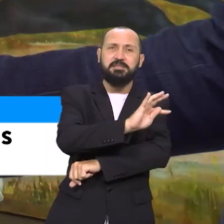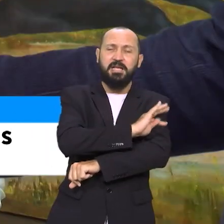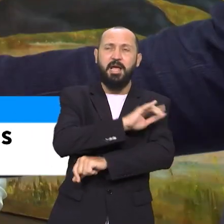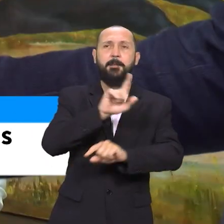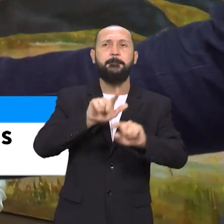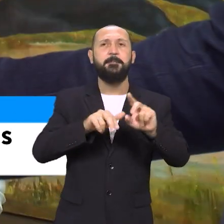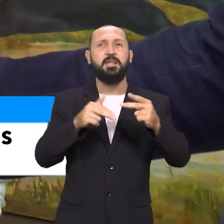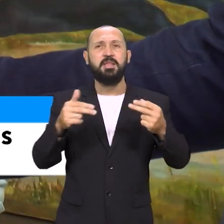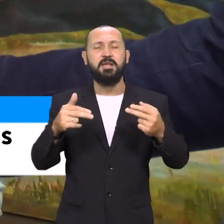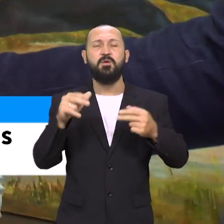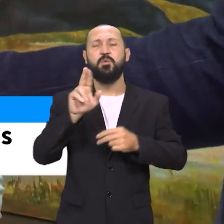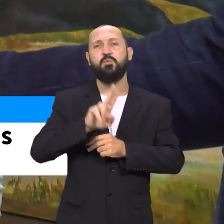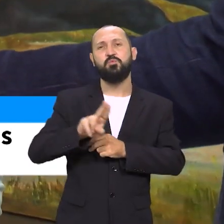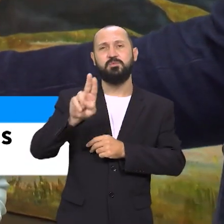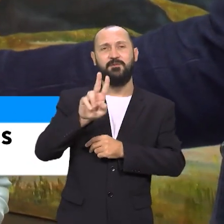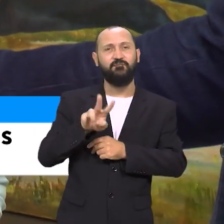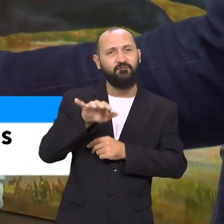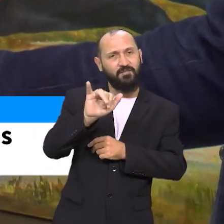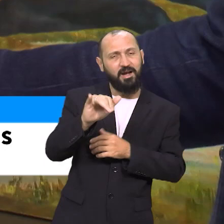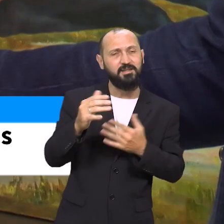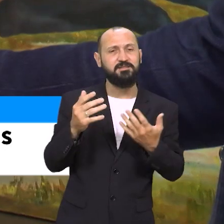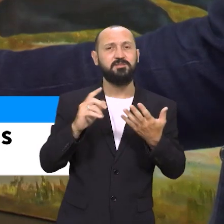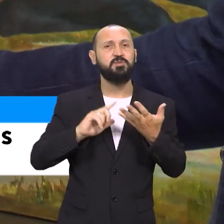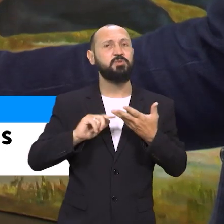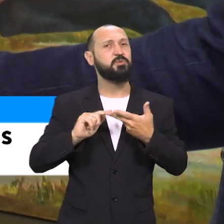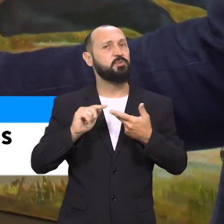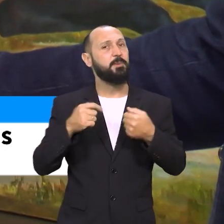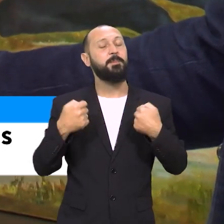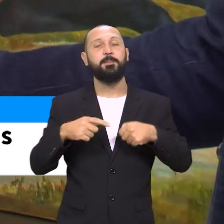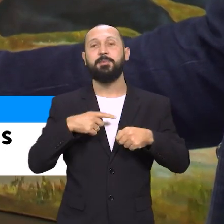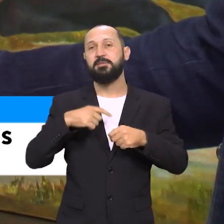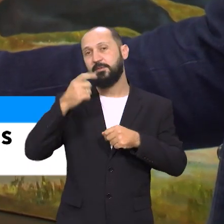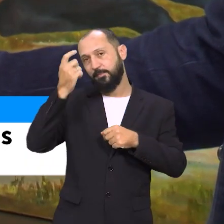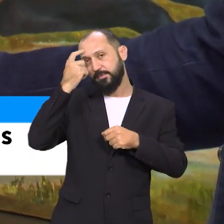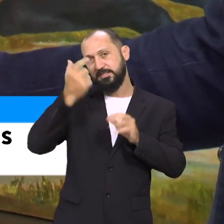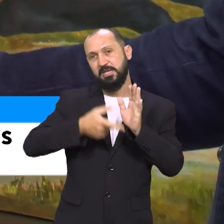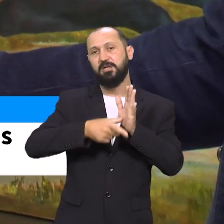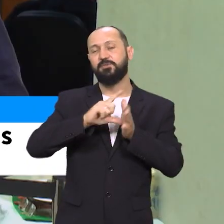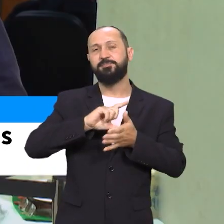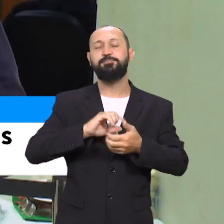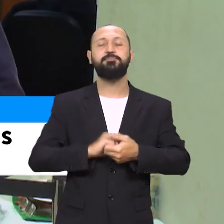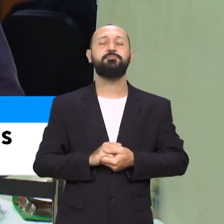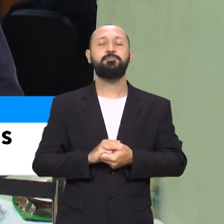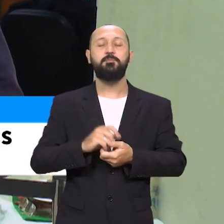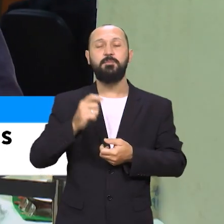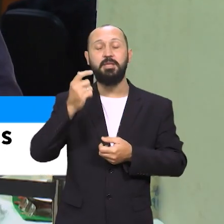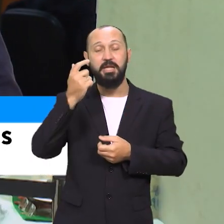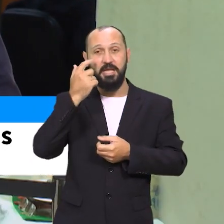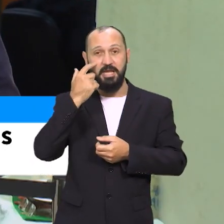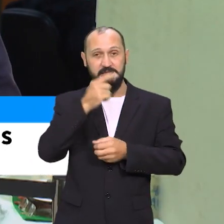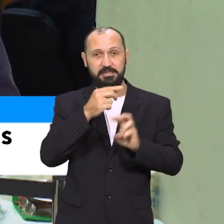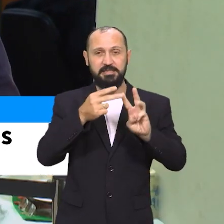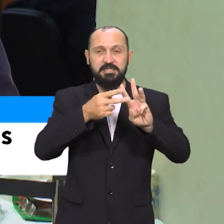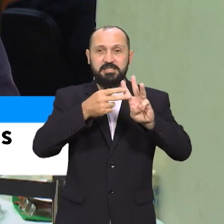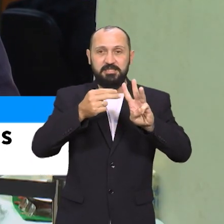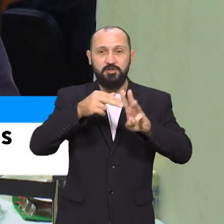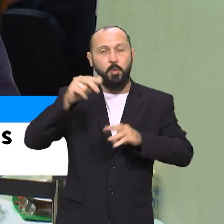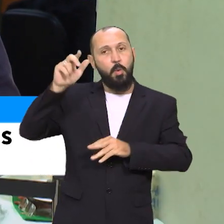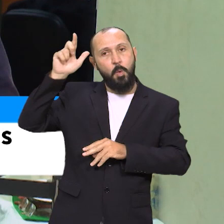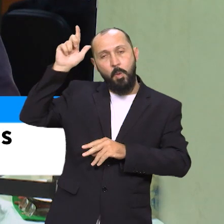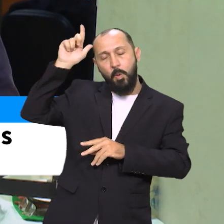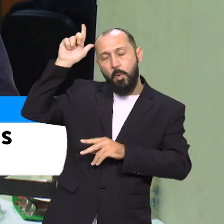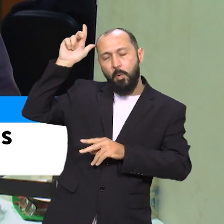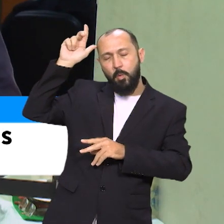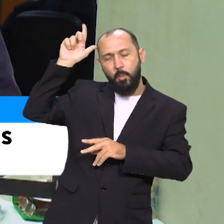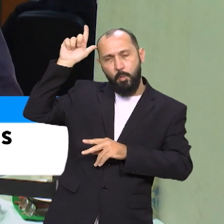os materiais que eu vou utilizar. Então tudo isso tem que ser muito bem pensado. Os Guaicurus eram índios muito valentes